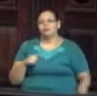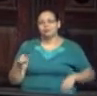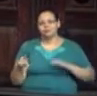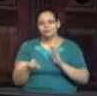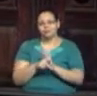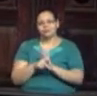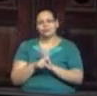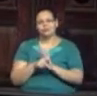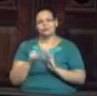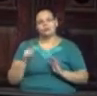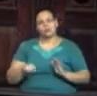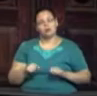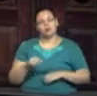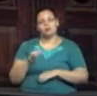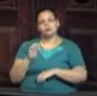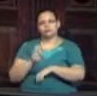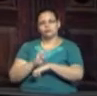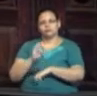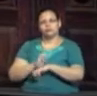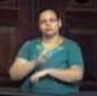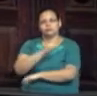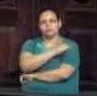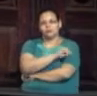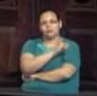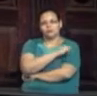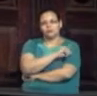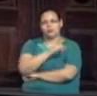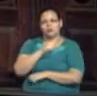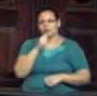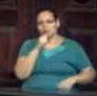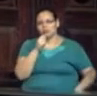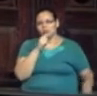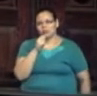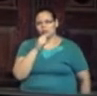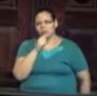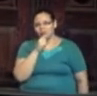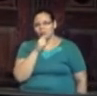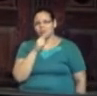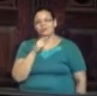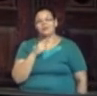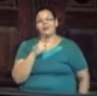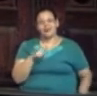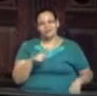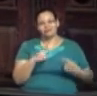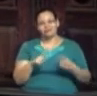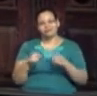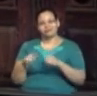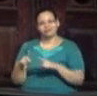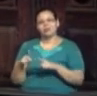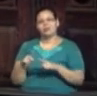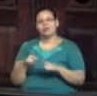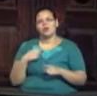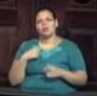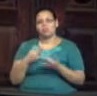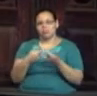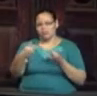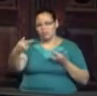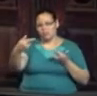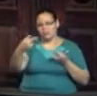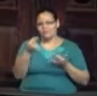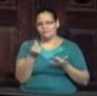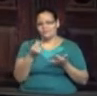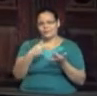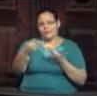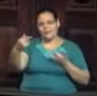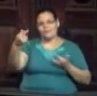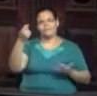do nosso Estado, sem cometer nenhum ato lesivo, sem dar nenhum cheque em branco, mas